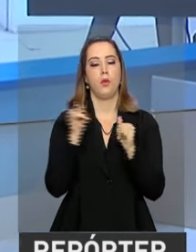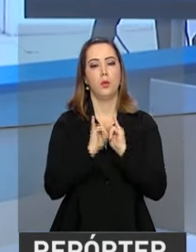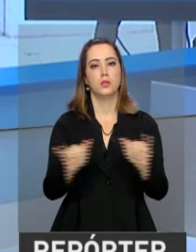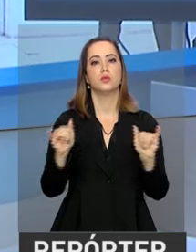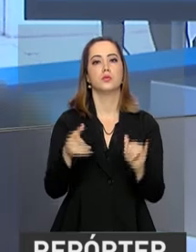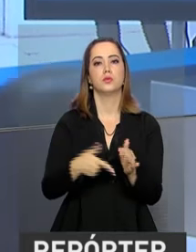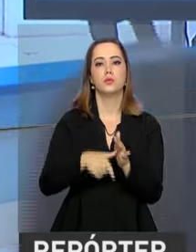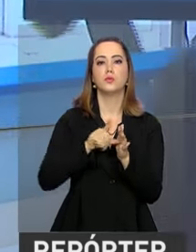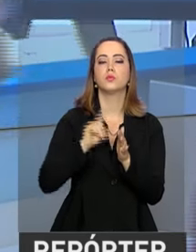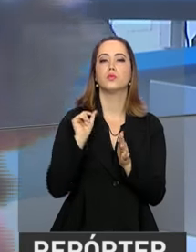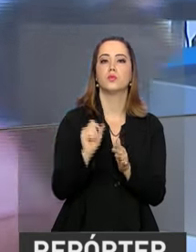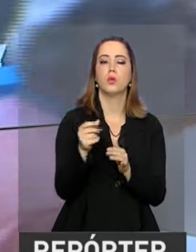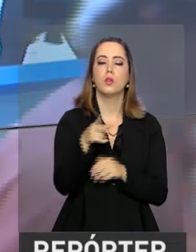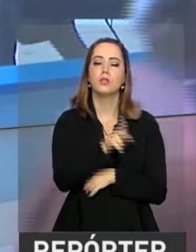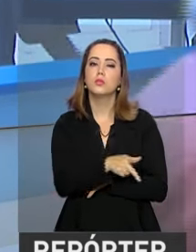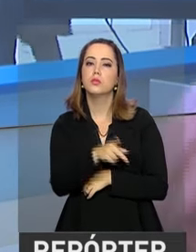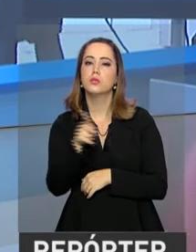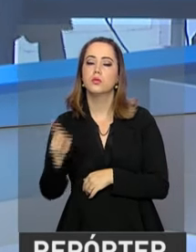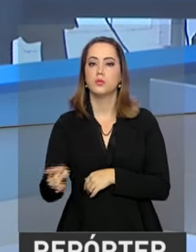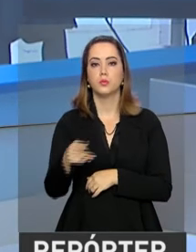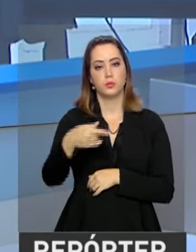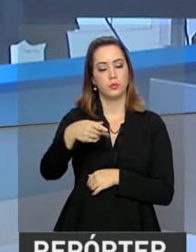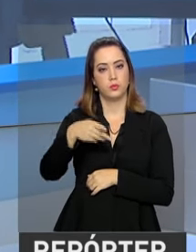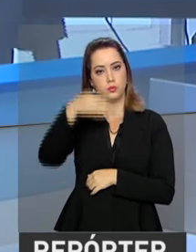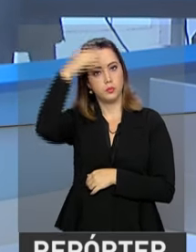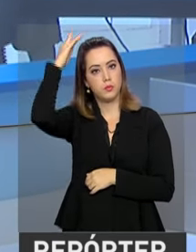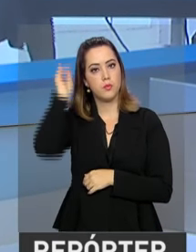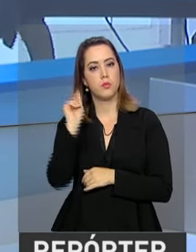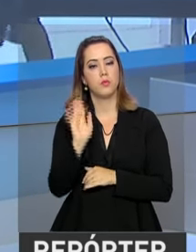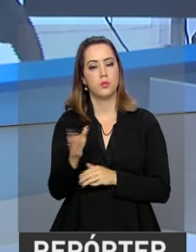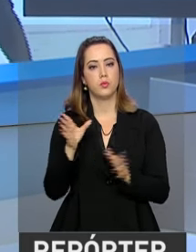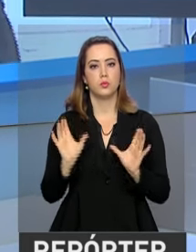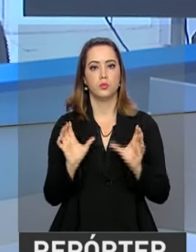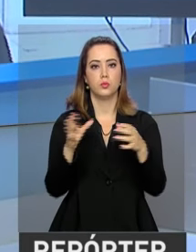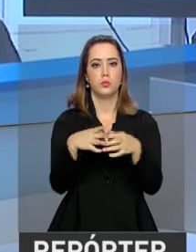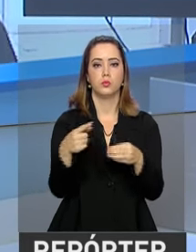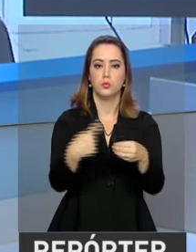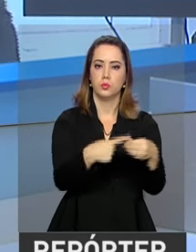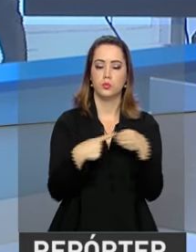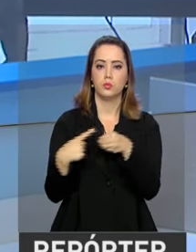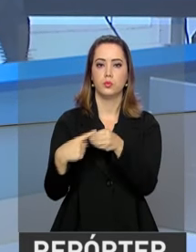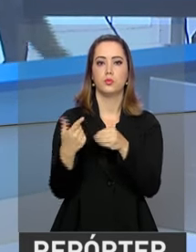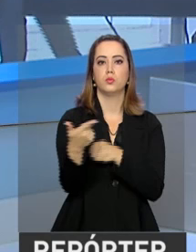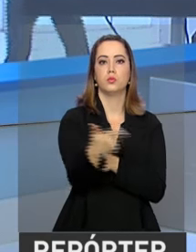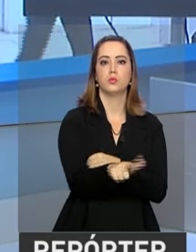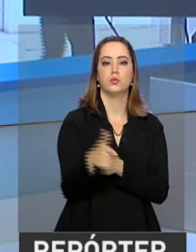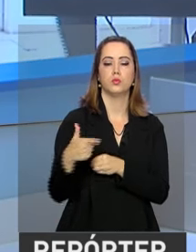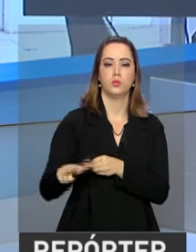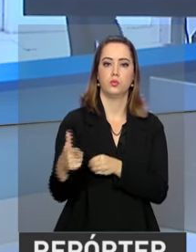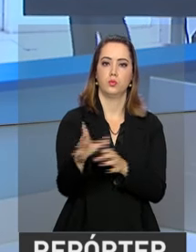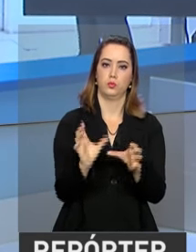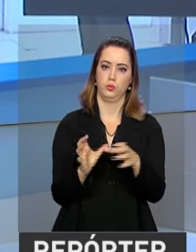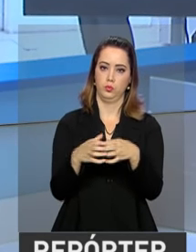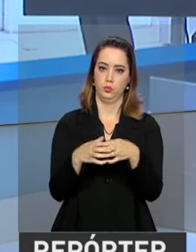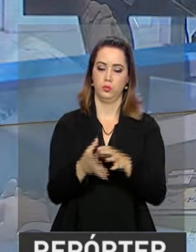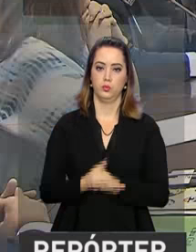exercício, Michel Temer, em um encontro com representantes da Confederação Nacional dos Municípios e outras associações.